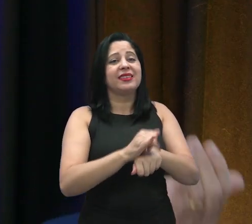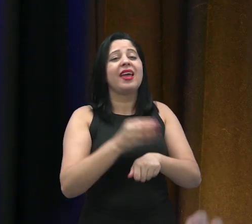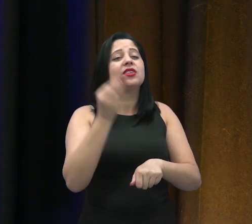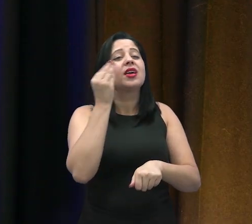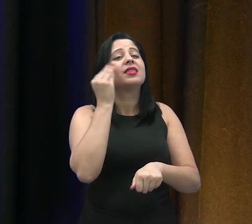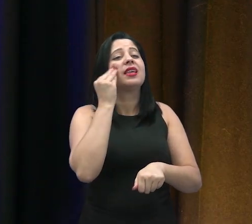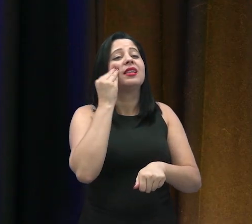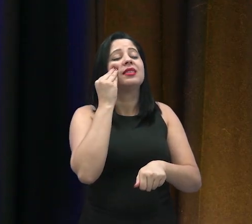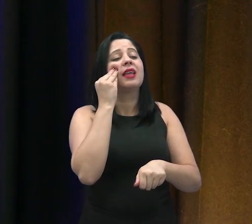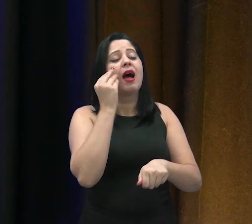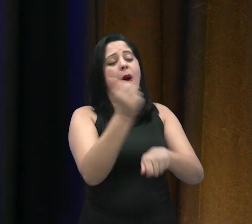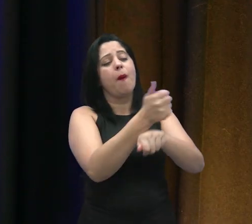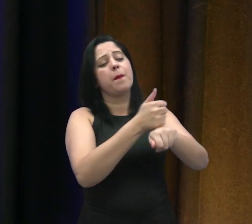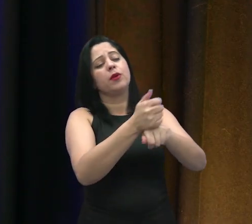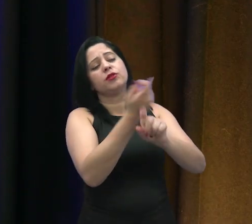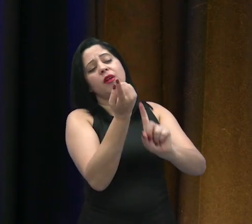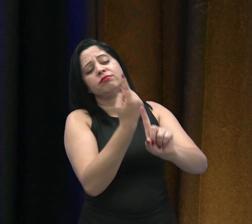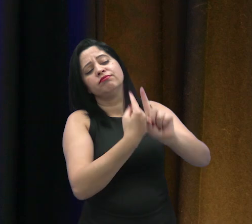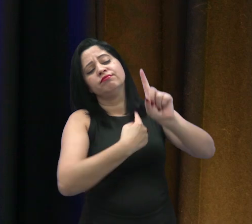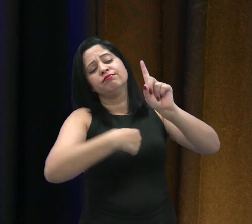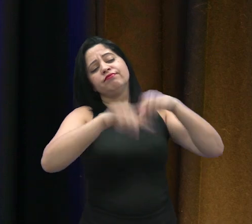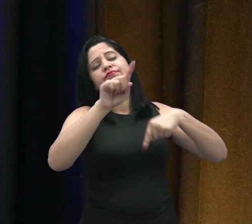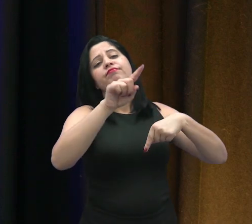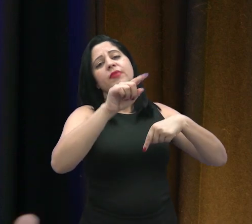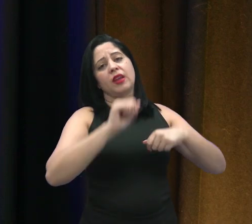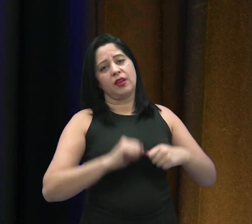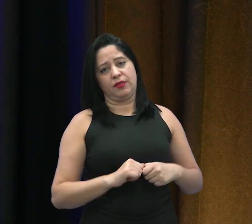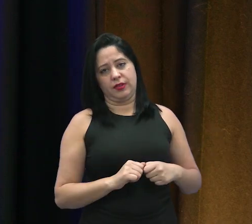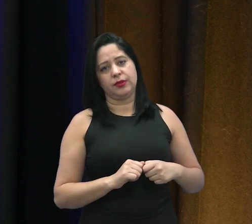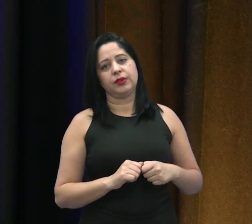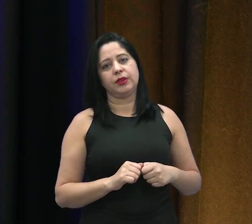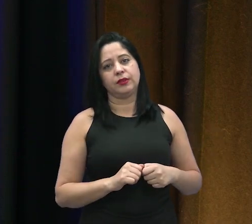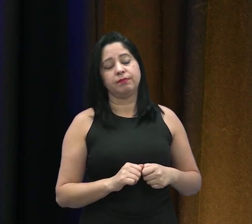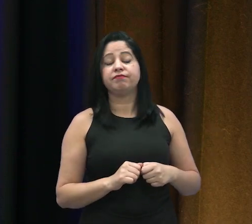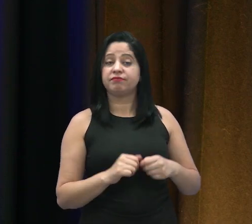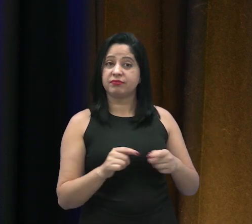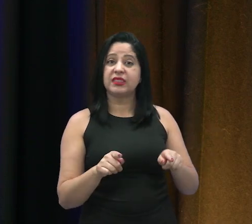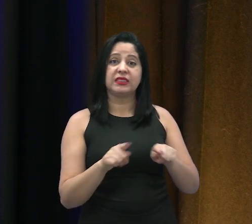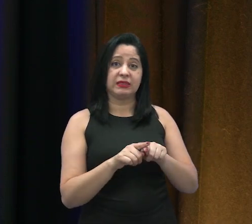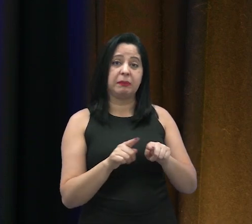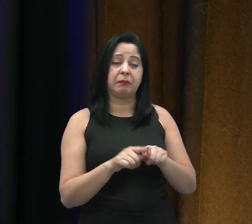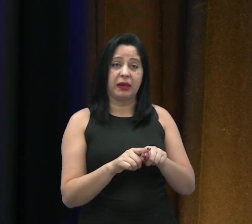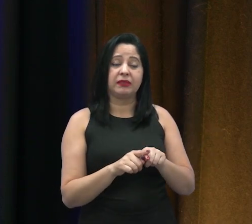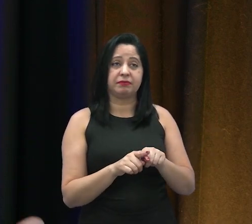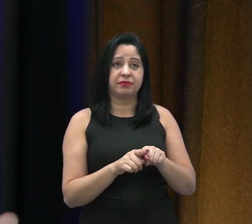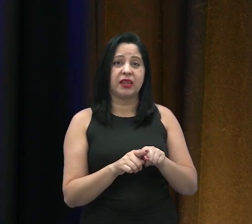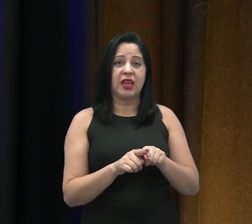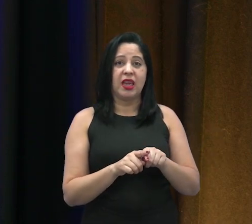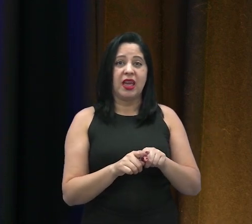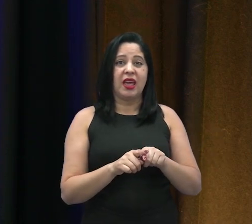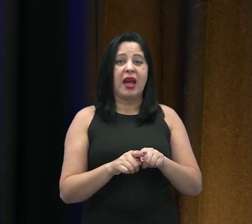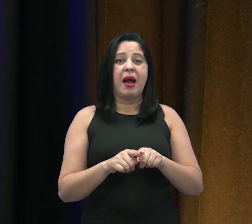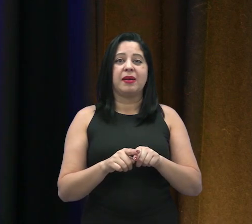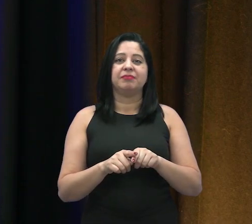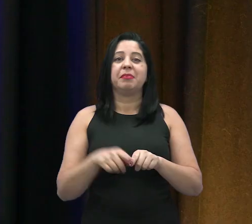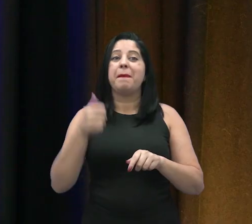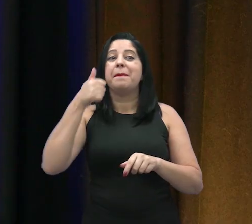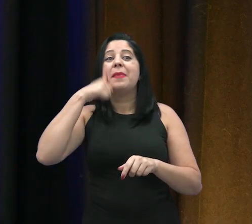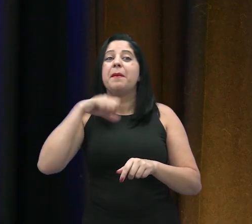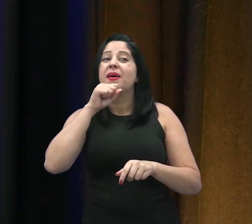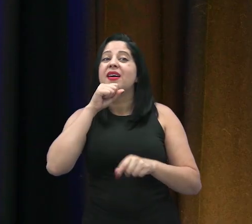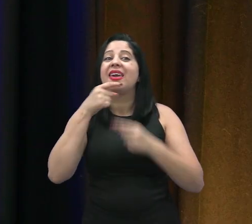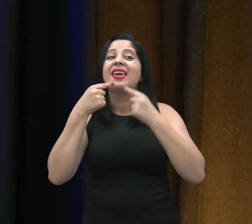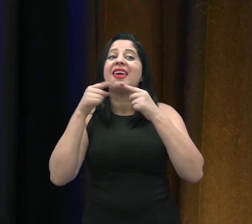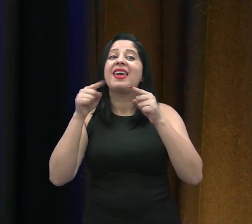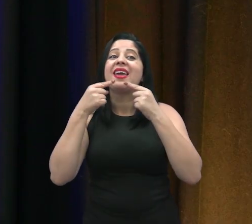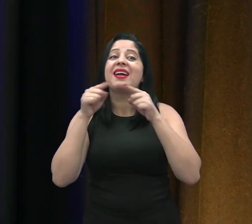vez mais esses profissionais que estão na sala de aula cuidando dessas crianças. E por fim, a gente ouve muitas reclamações que algumas